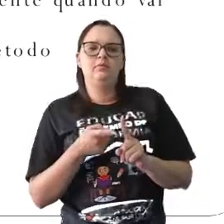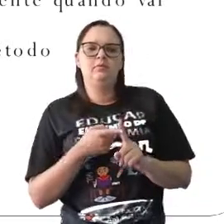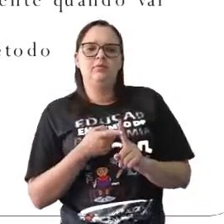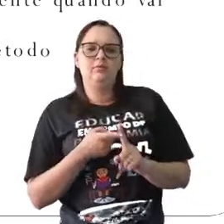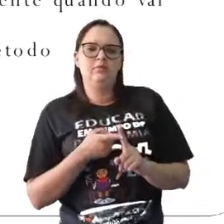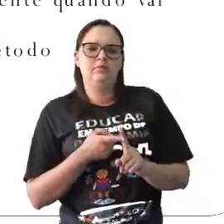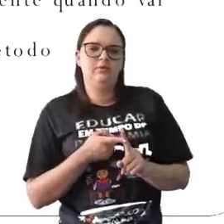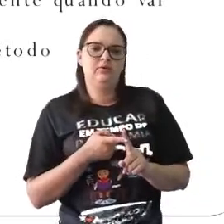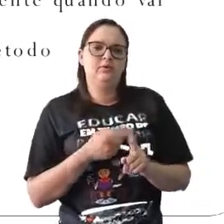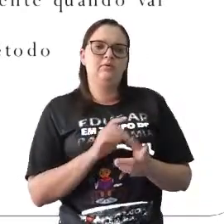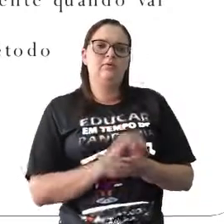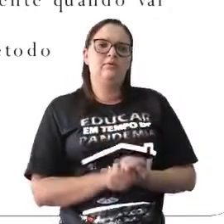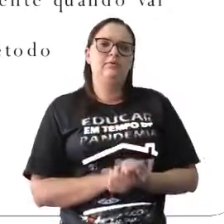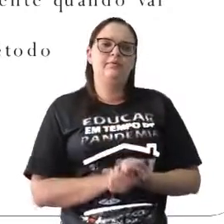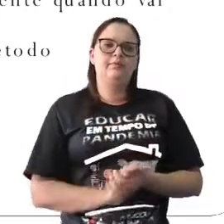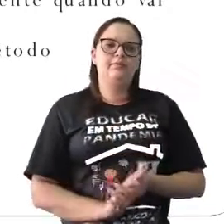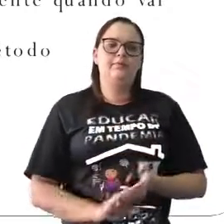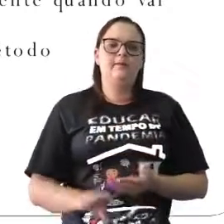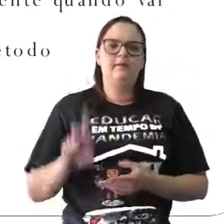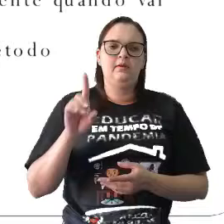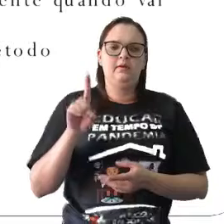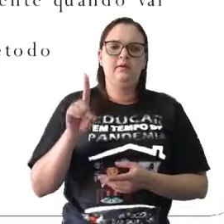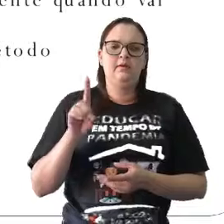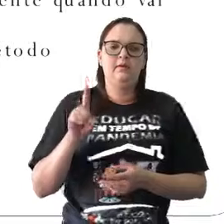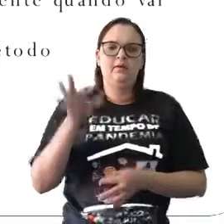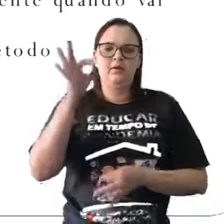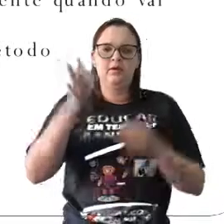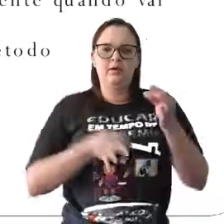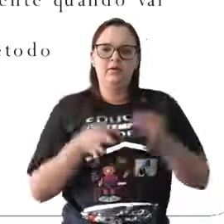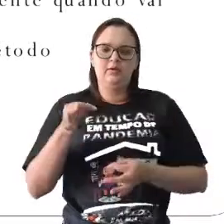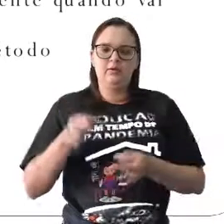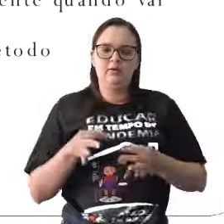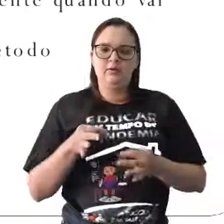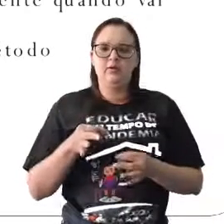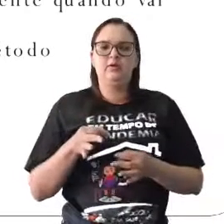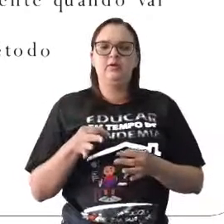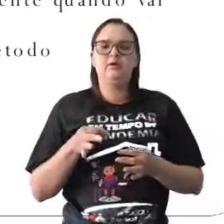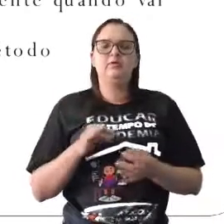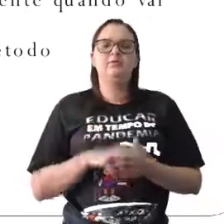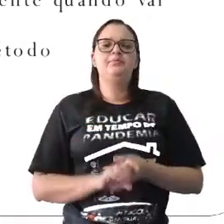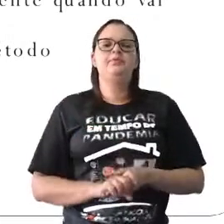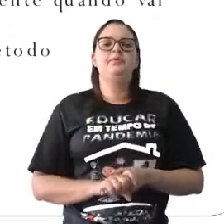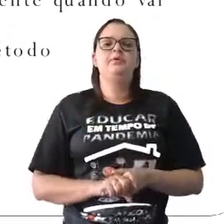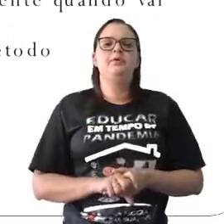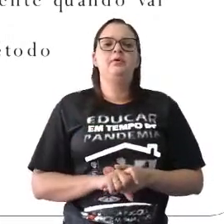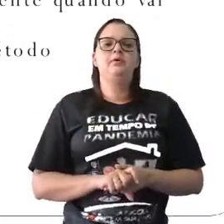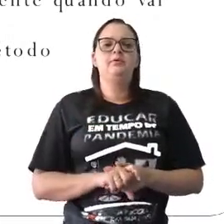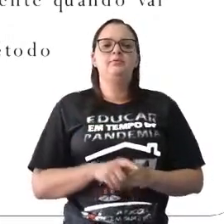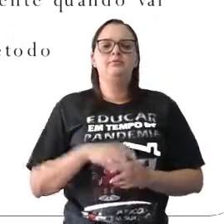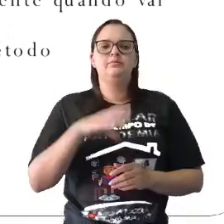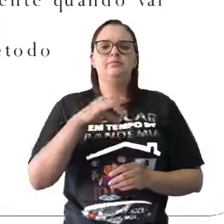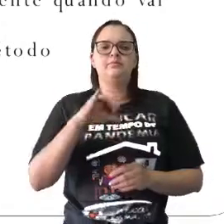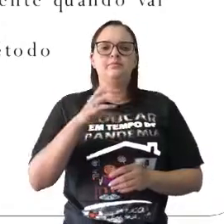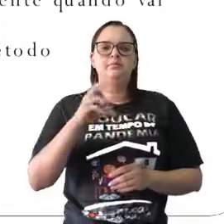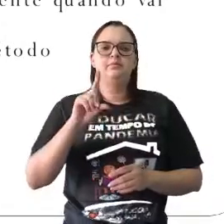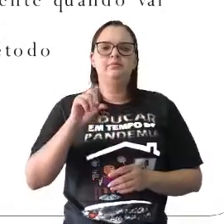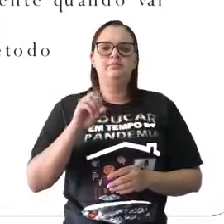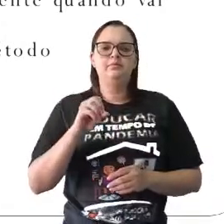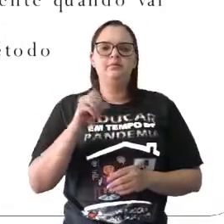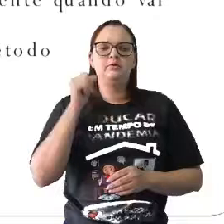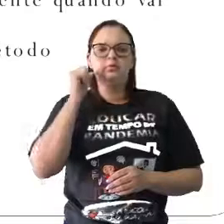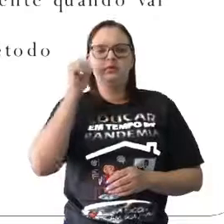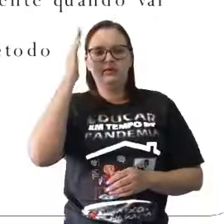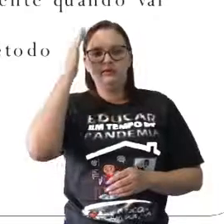permitindo que ela saiba exatamente quando vai ovular e dessa forma evite relações nesse período. Será? Letra E. Impedem